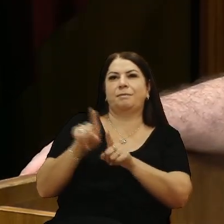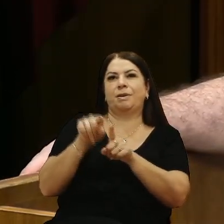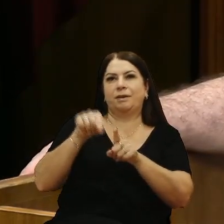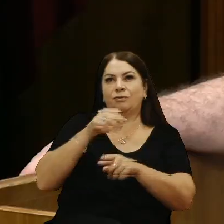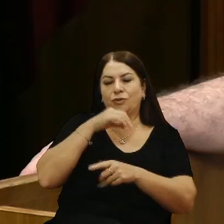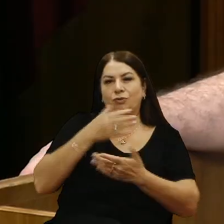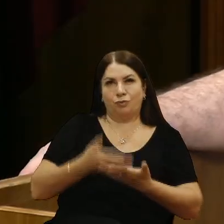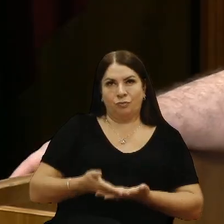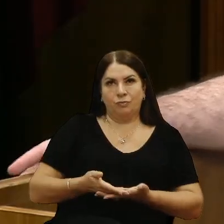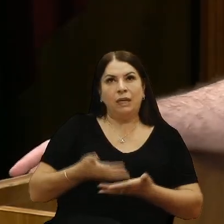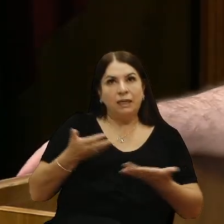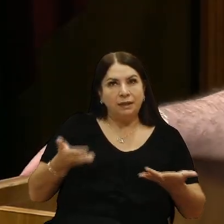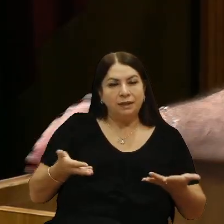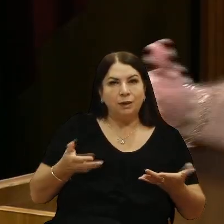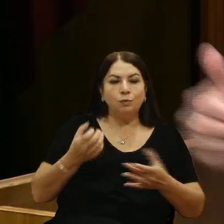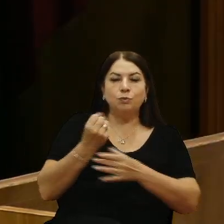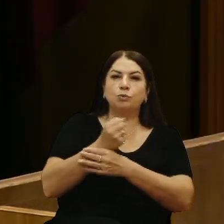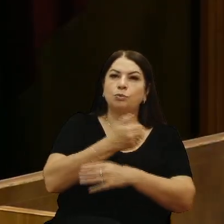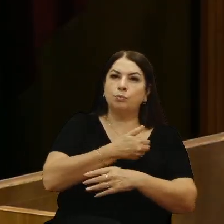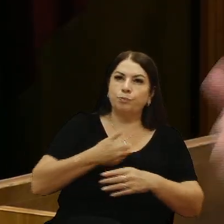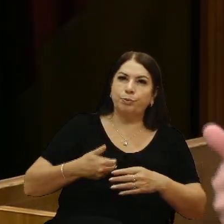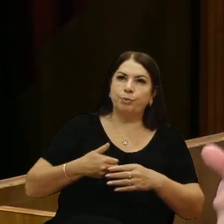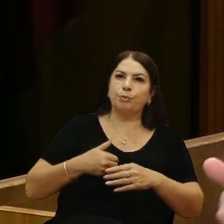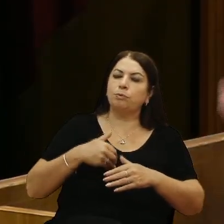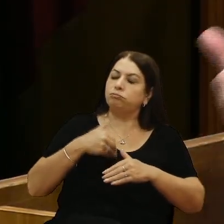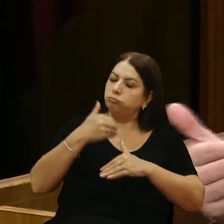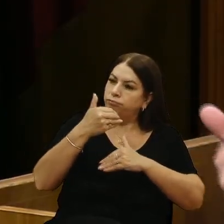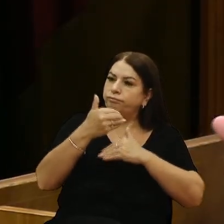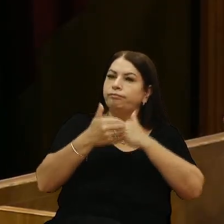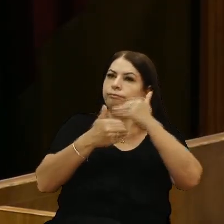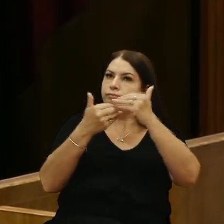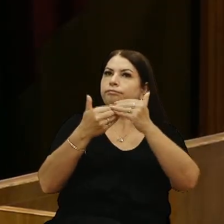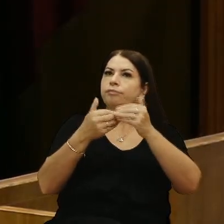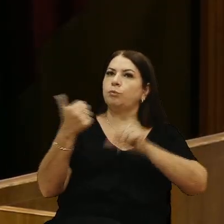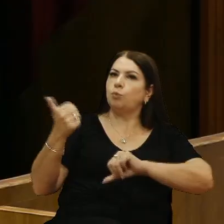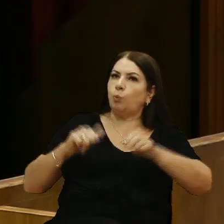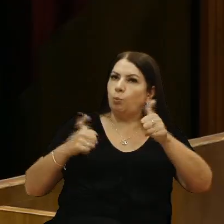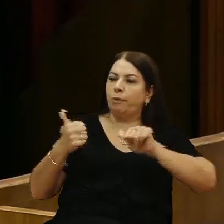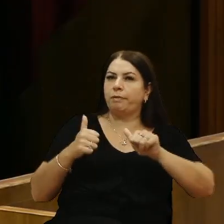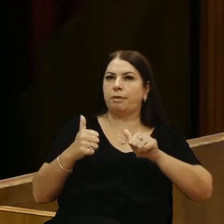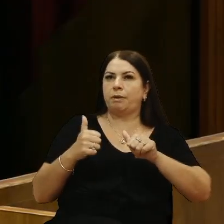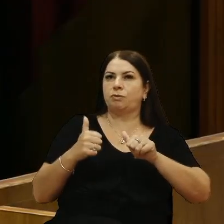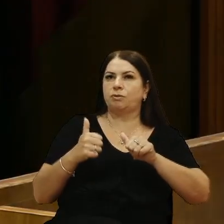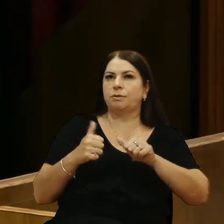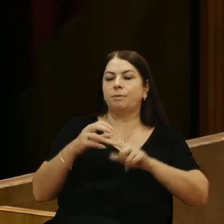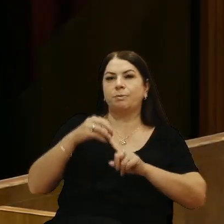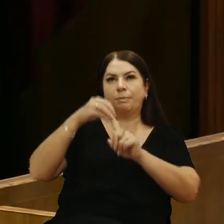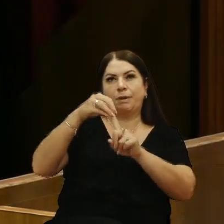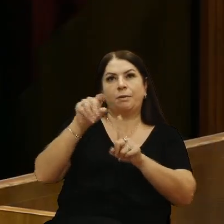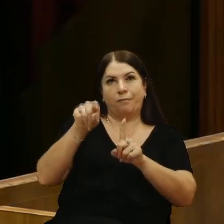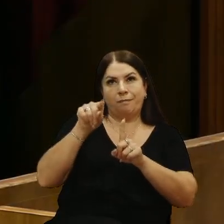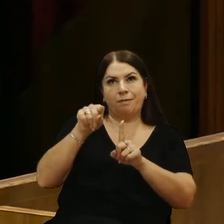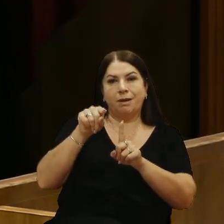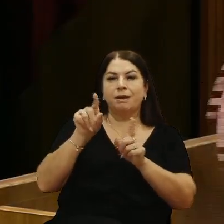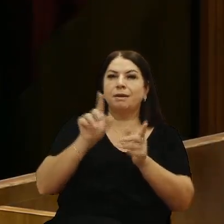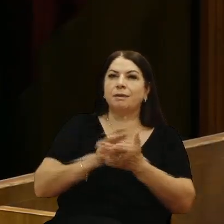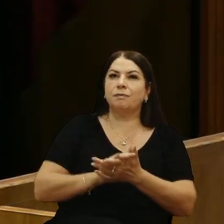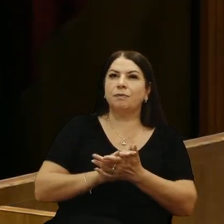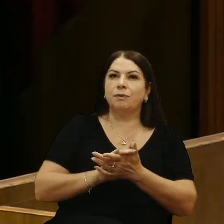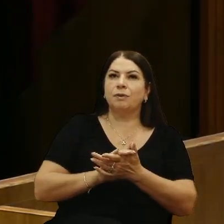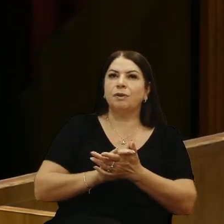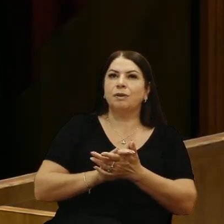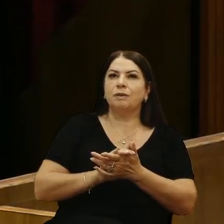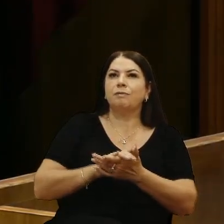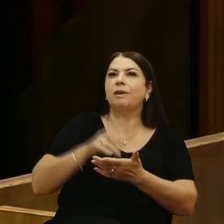BPM. Então, é a segurança pública cada vez mais com qualidade, mas o principal, essa qualidade vem do bolso